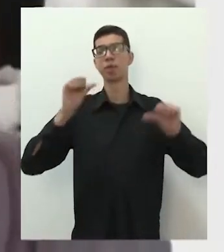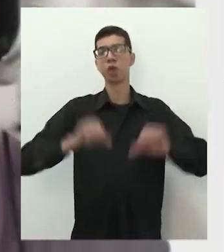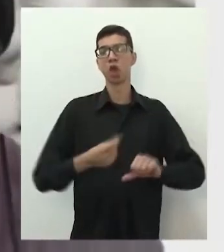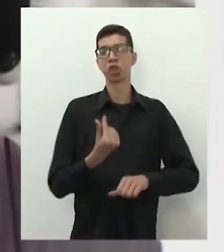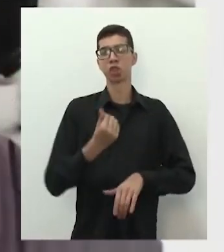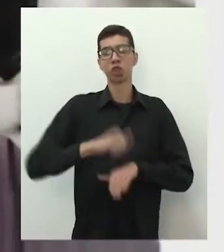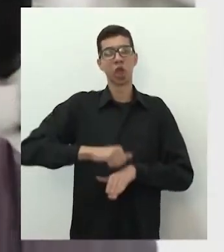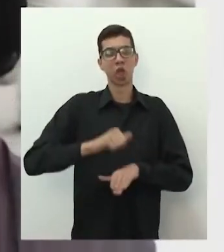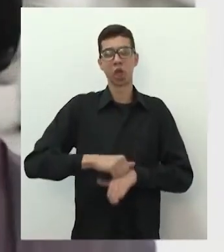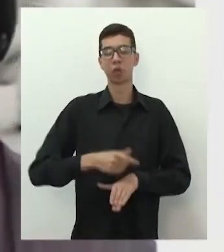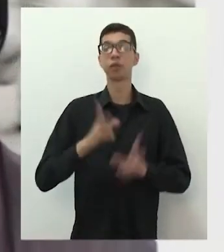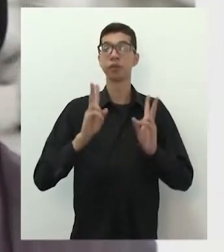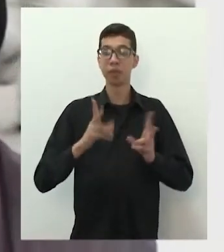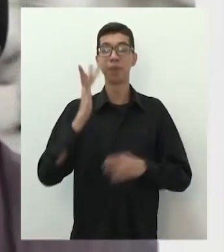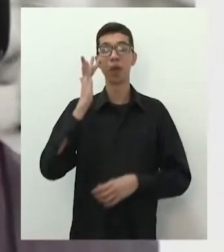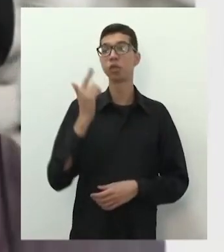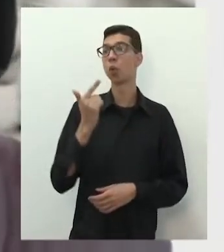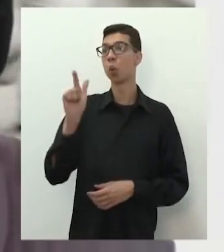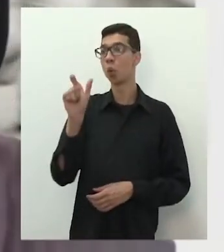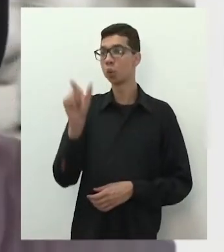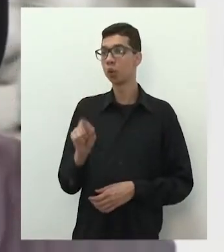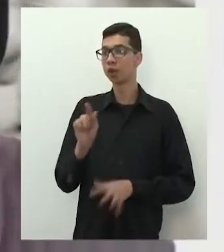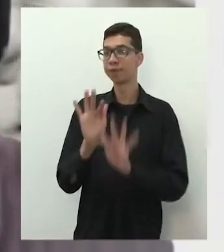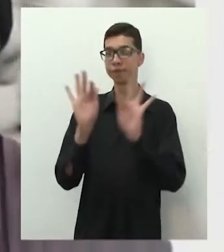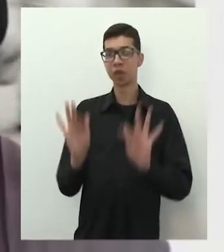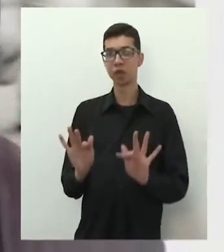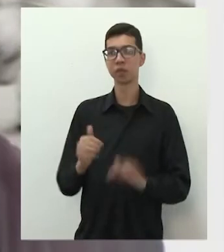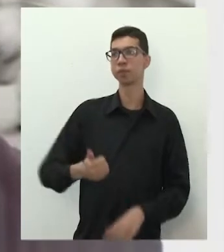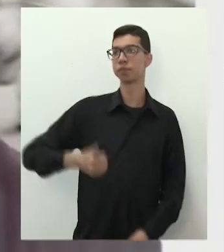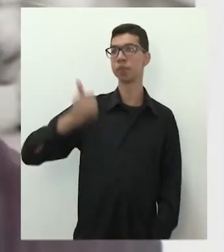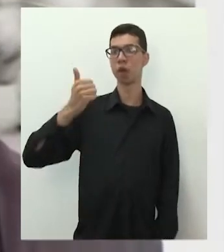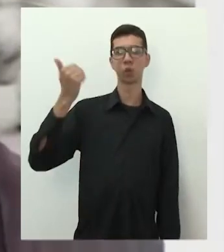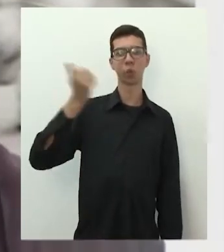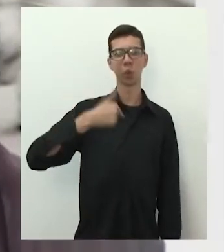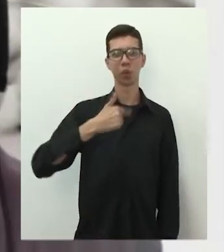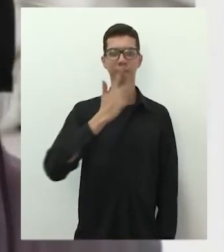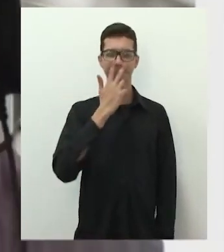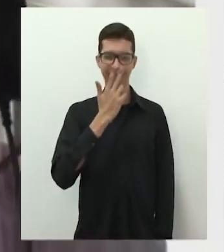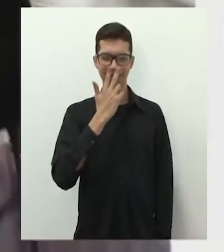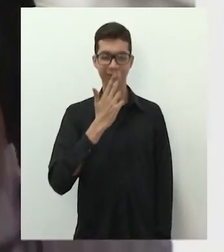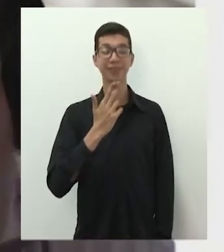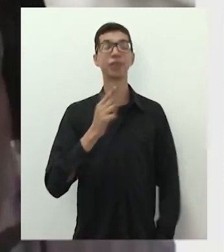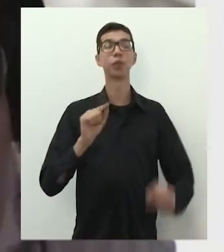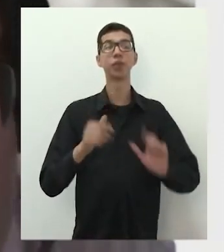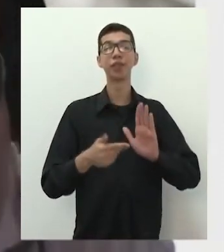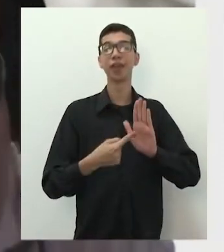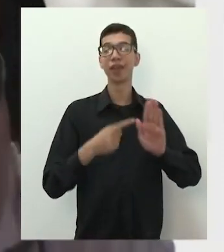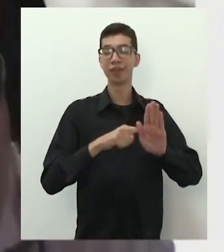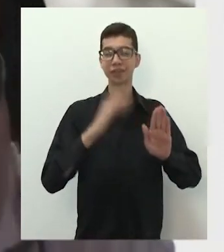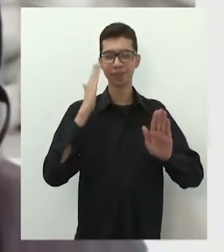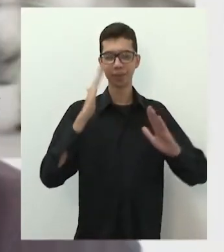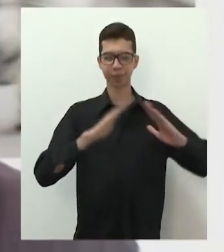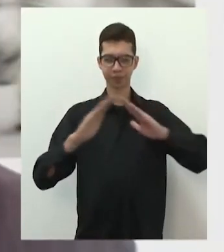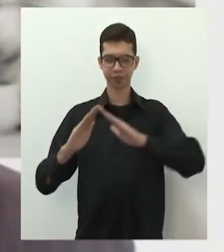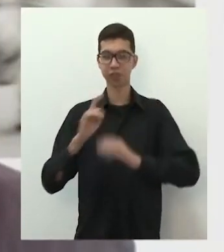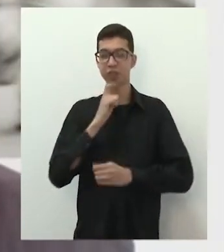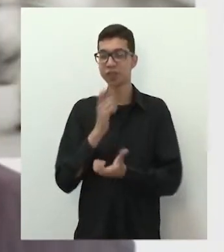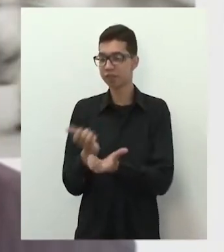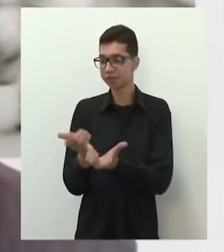seus educandos sobre o FOMO. Isso merece uma grande discussão e a gente vai ter que trabalhar isso, que já tem